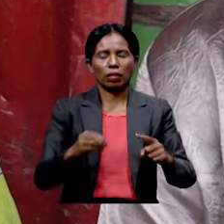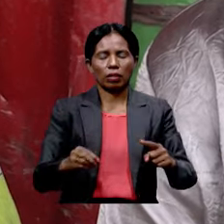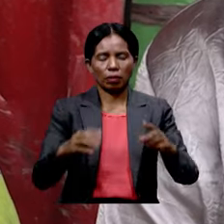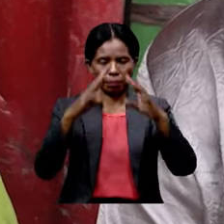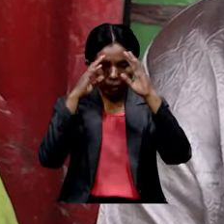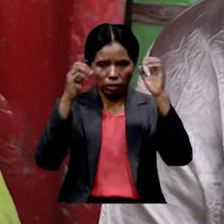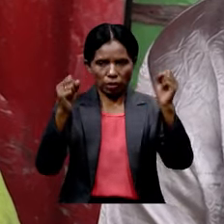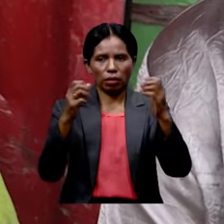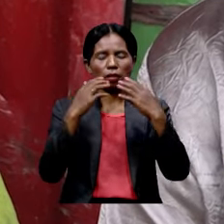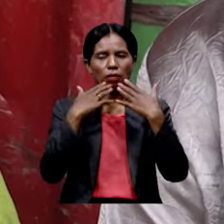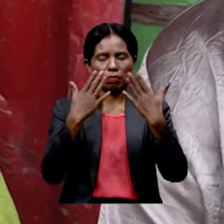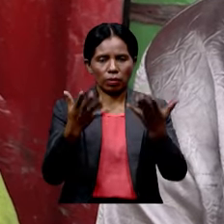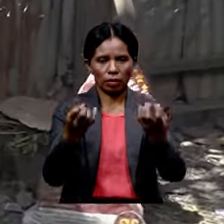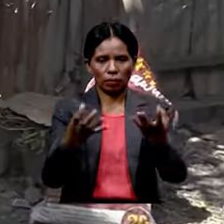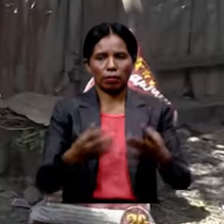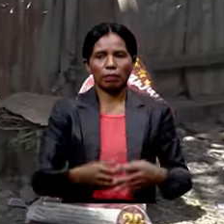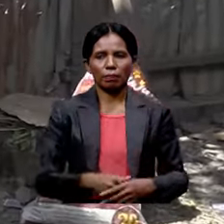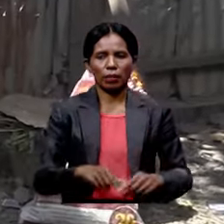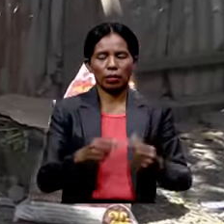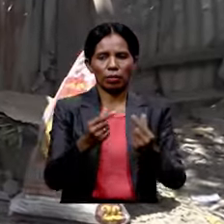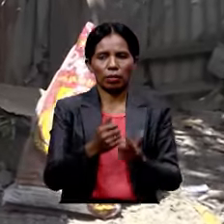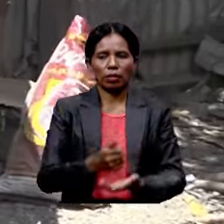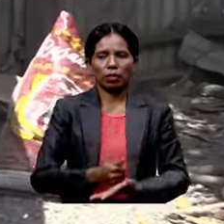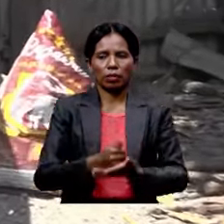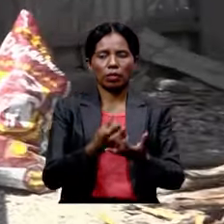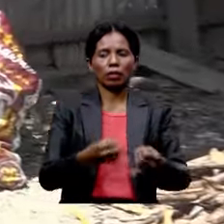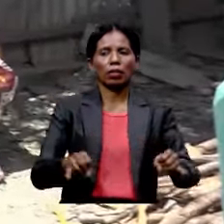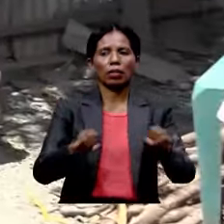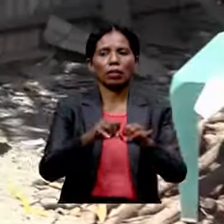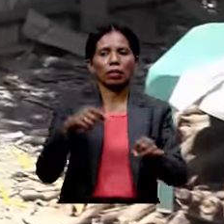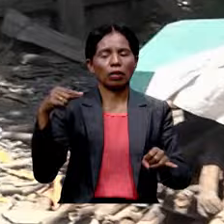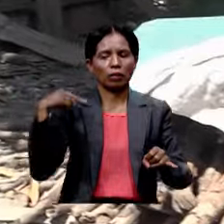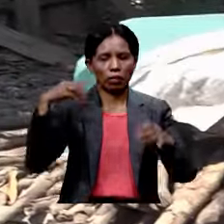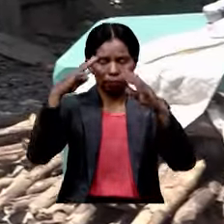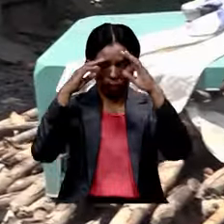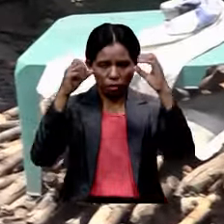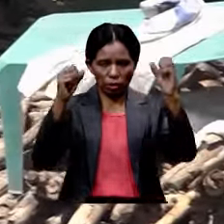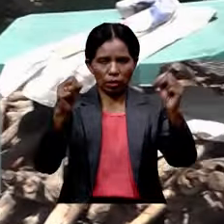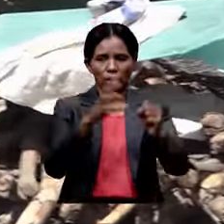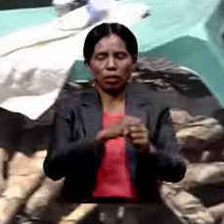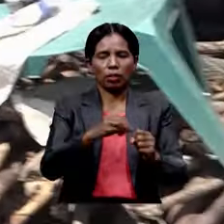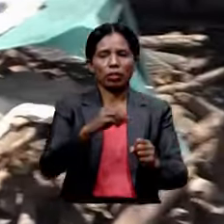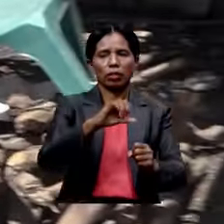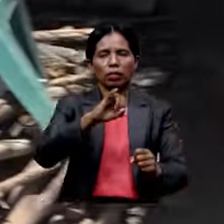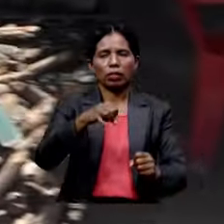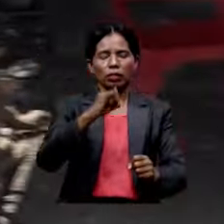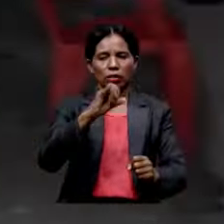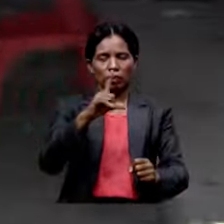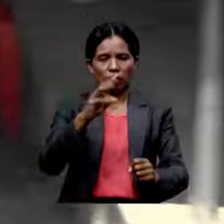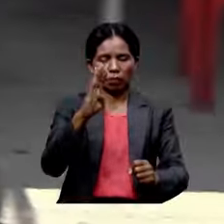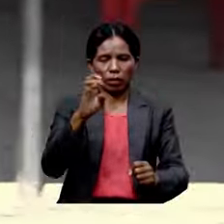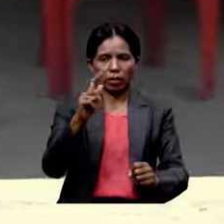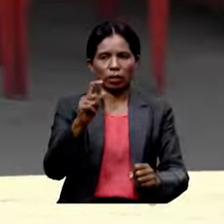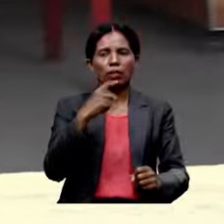bai presidente ubricado barak. Equipa apoio técnico superior inclusão social, Gabinete Presidência da República, Zilberta dos Santos Pereira